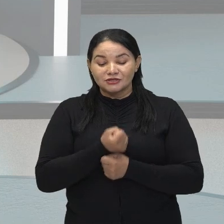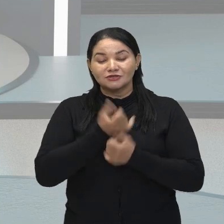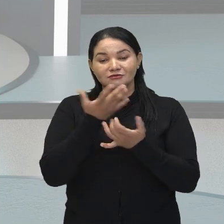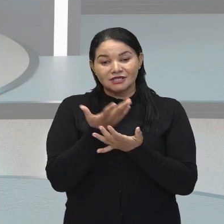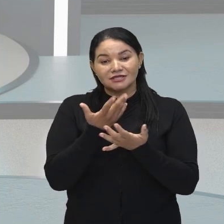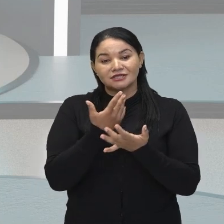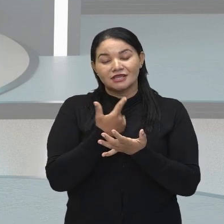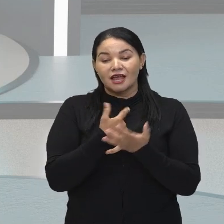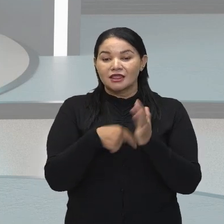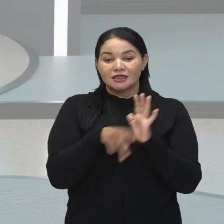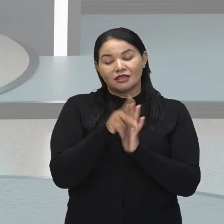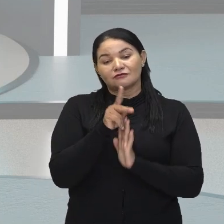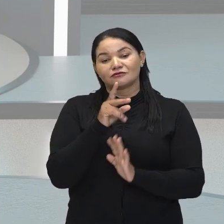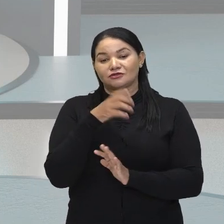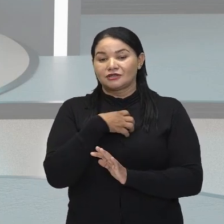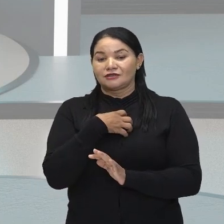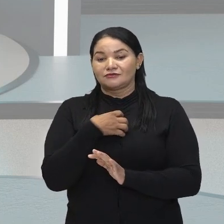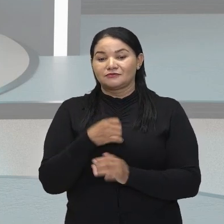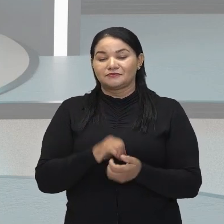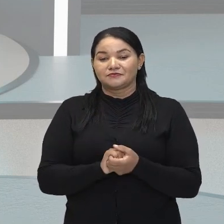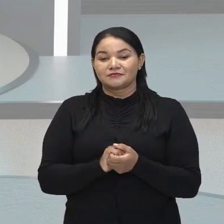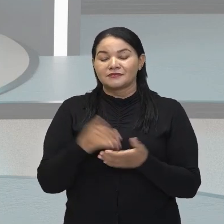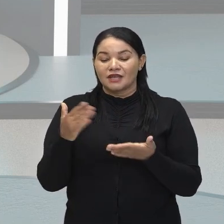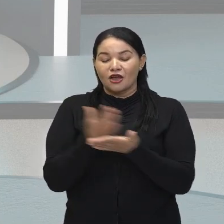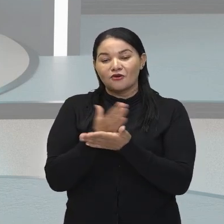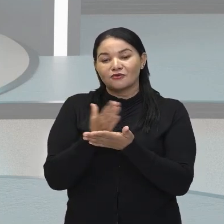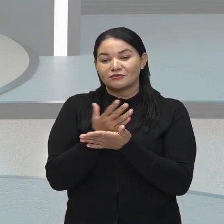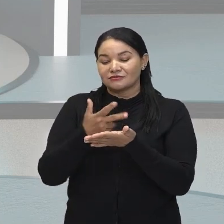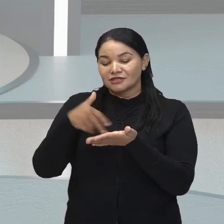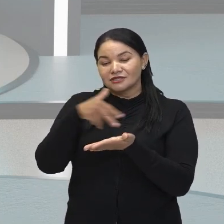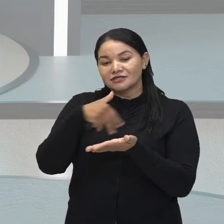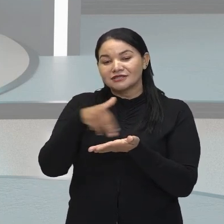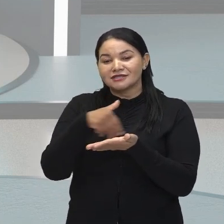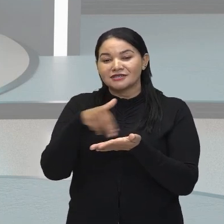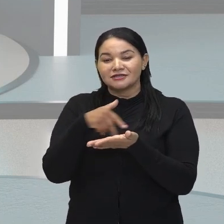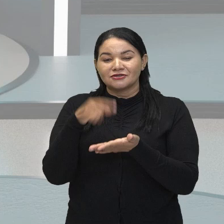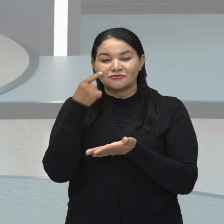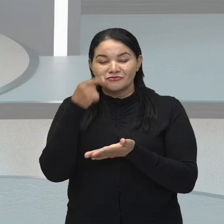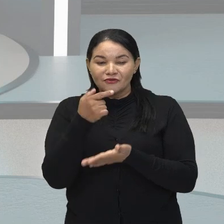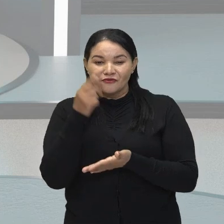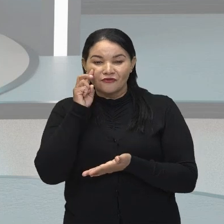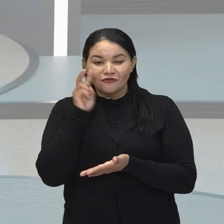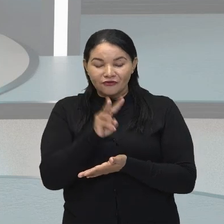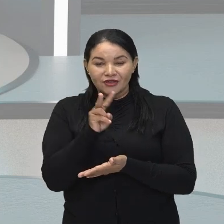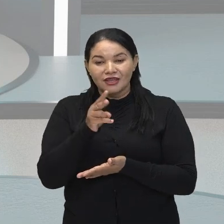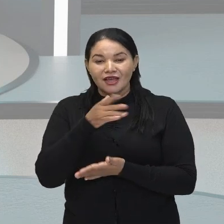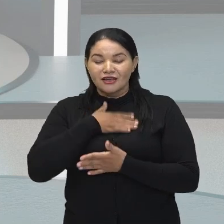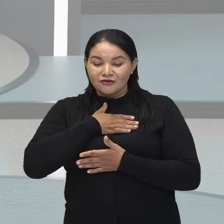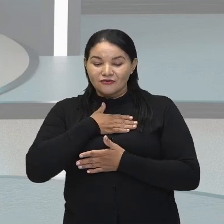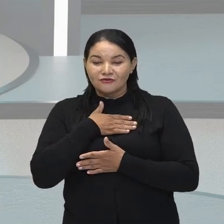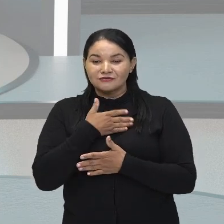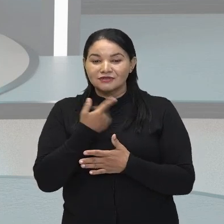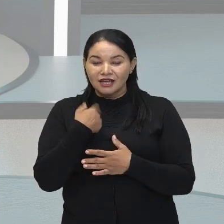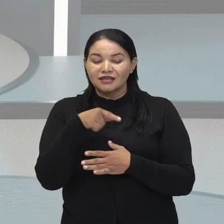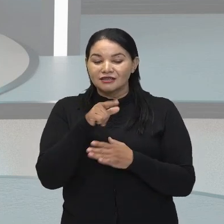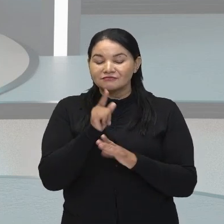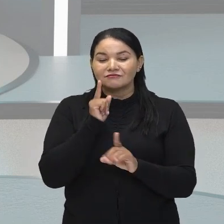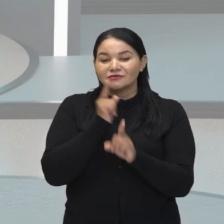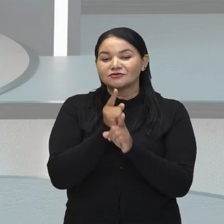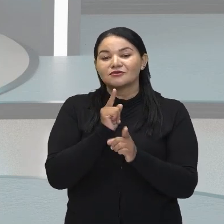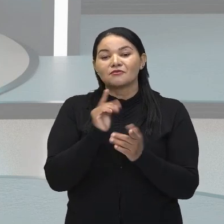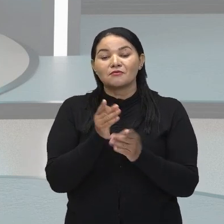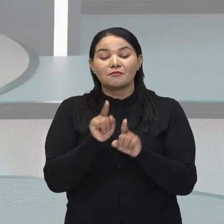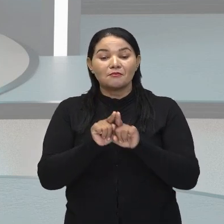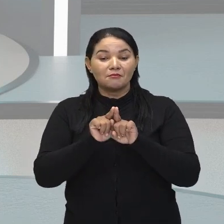tenha visto até aqui algumas danças e tenha gostado, se identificado. Mas não quer dizer que por não